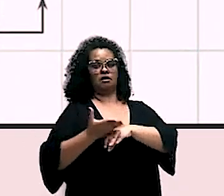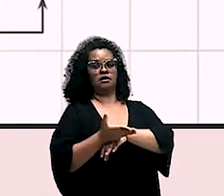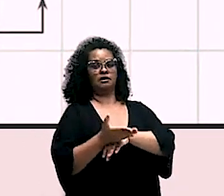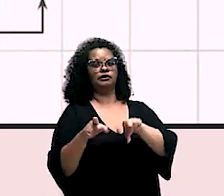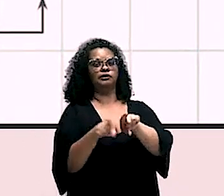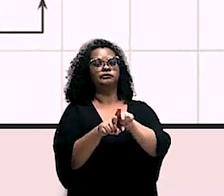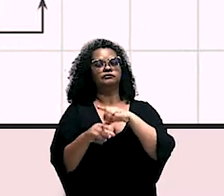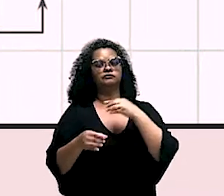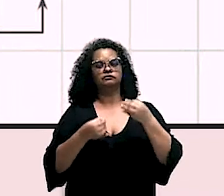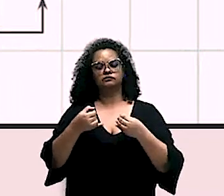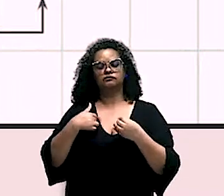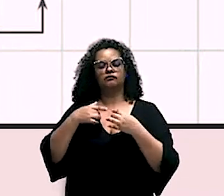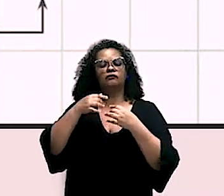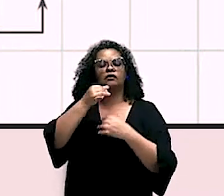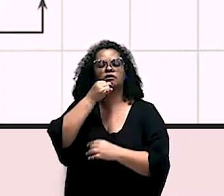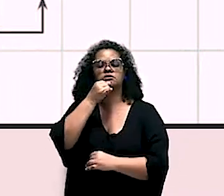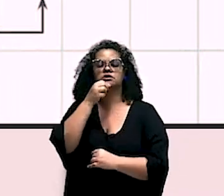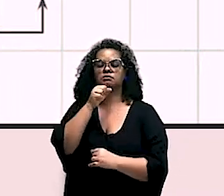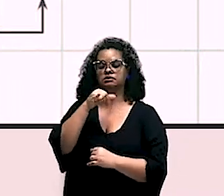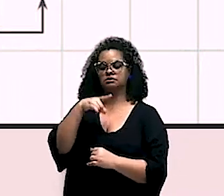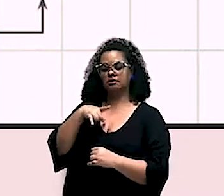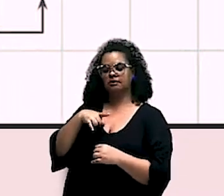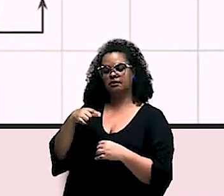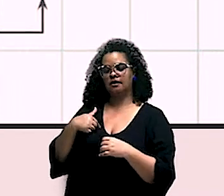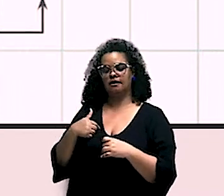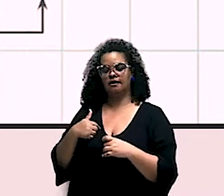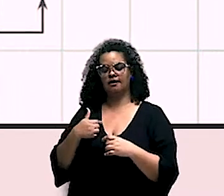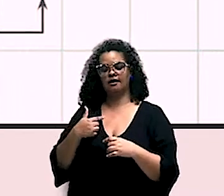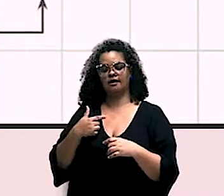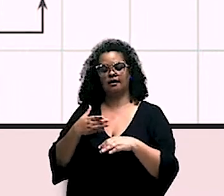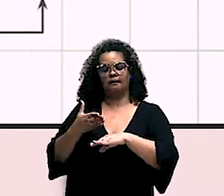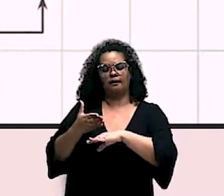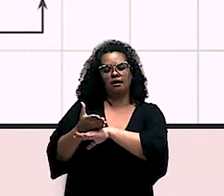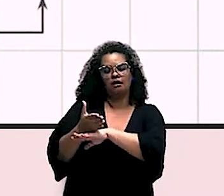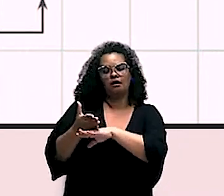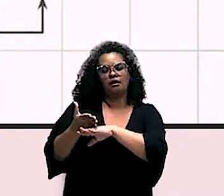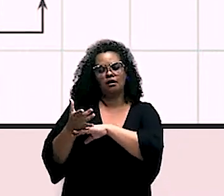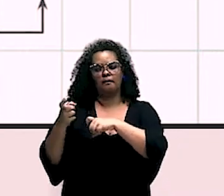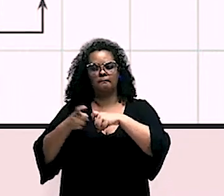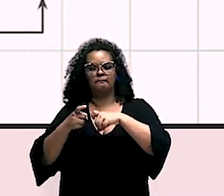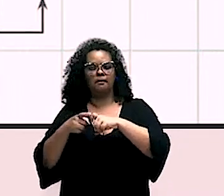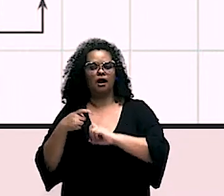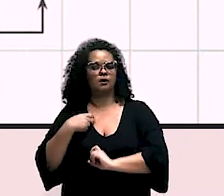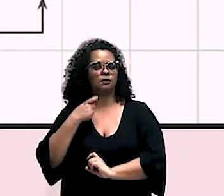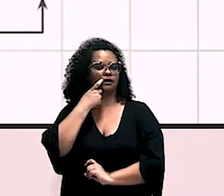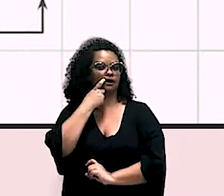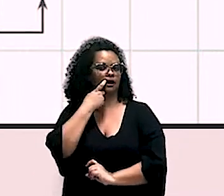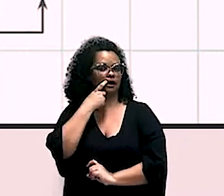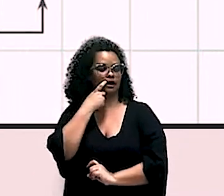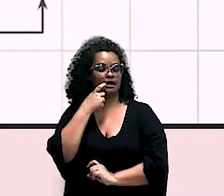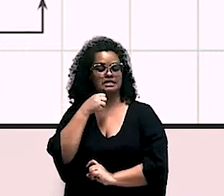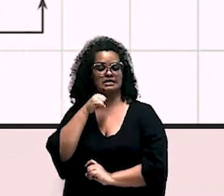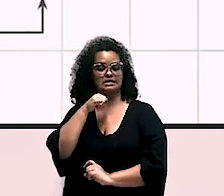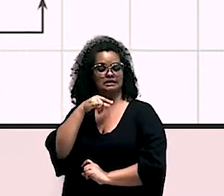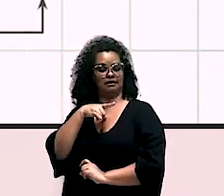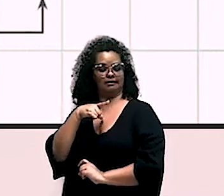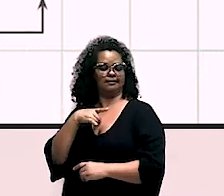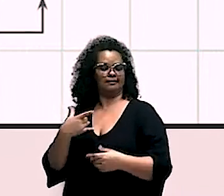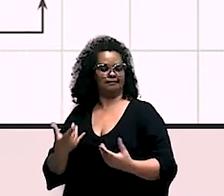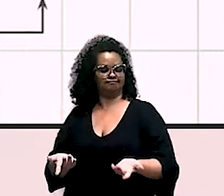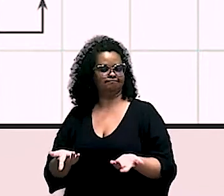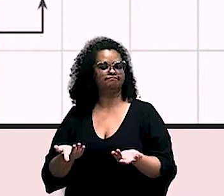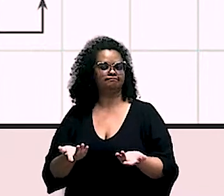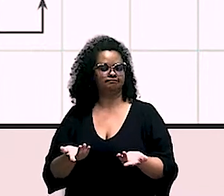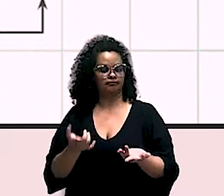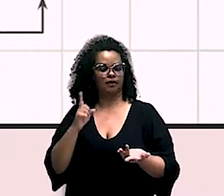citando como exemplo também, se forem realizadas consultas odontológicas, tanto durante o pré-natal, quanto durante os atendimentos de puericultura,